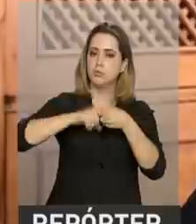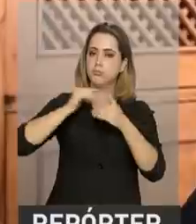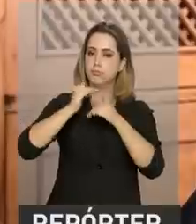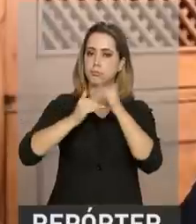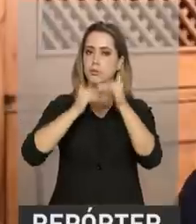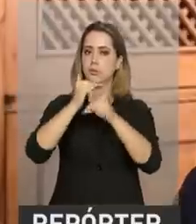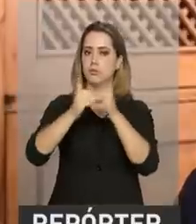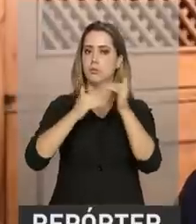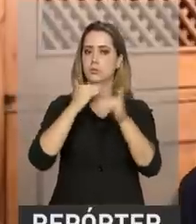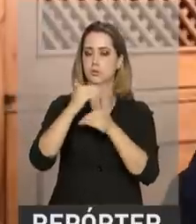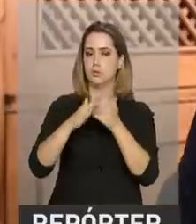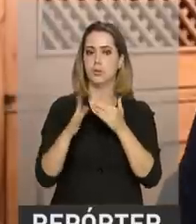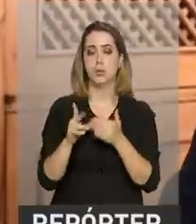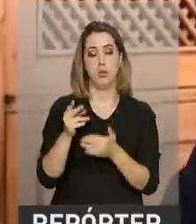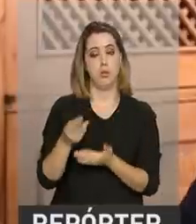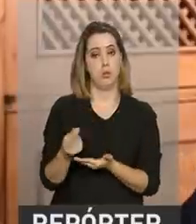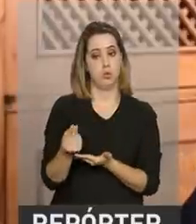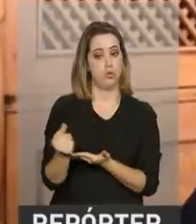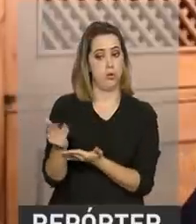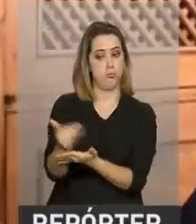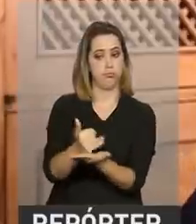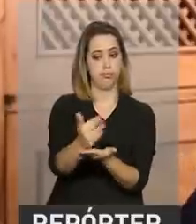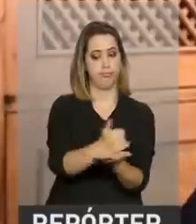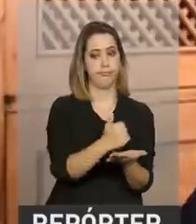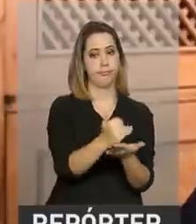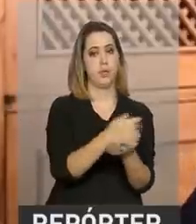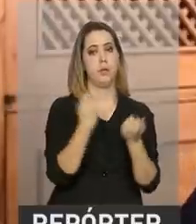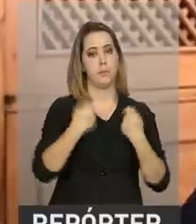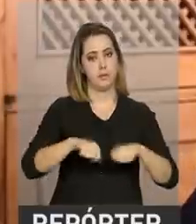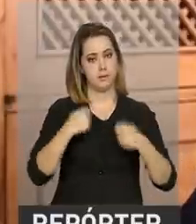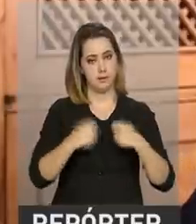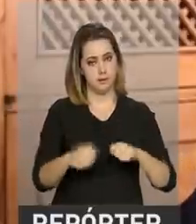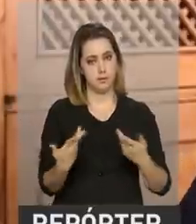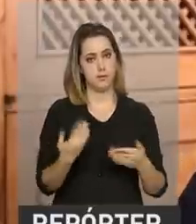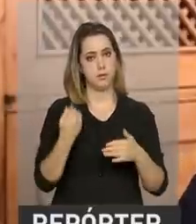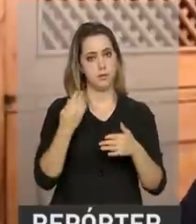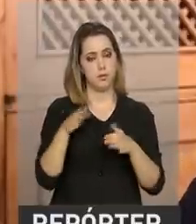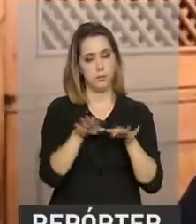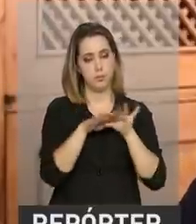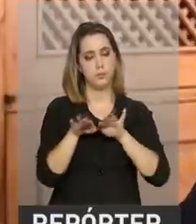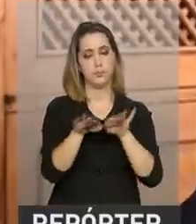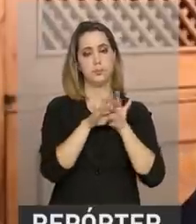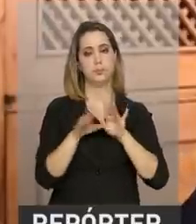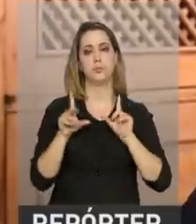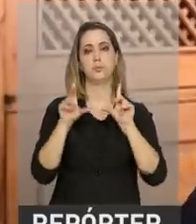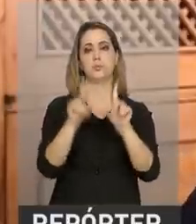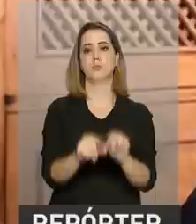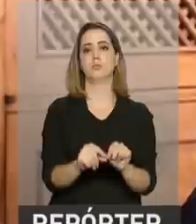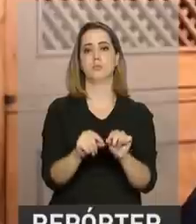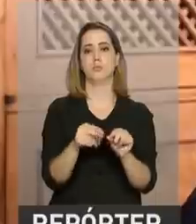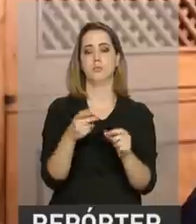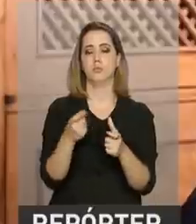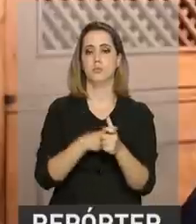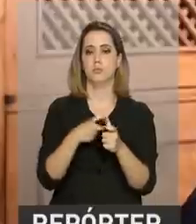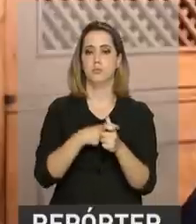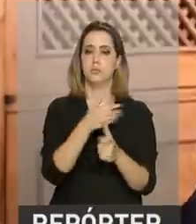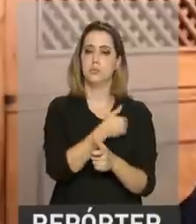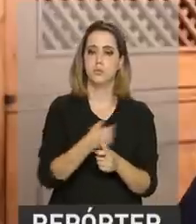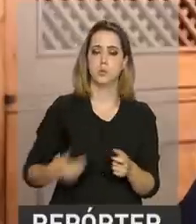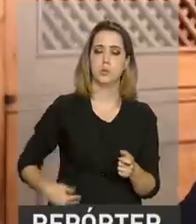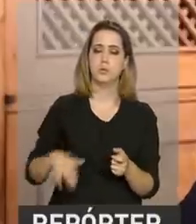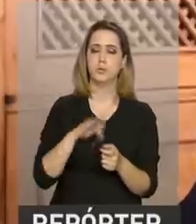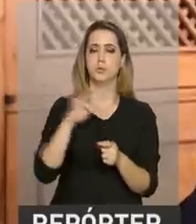superávites primários, gerando a economia necessária para a estabilização e redução da dívida pública